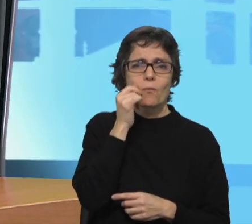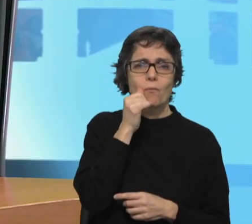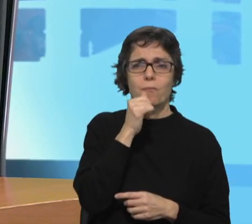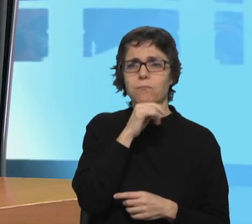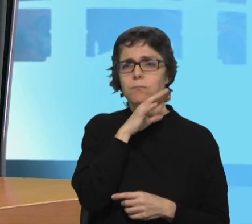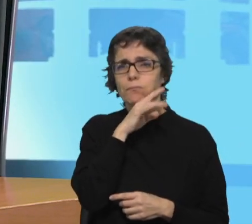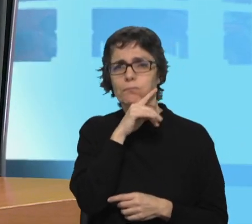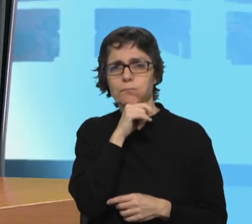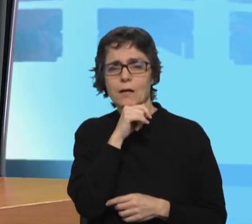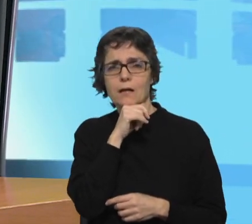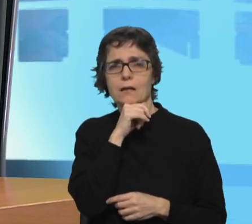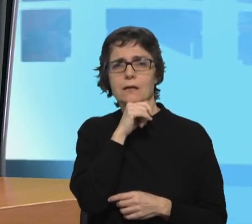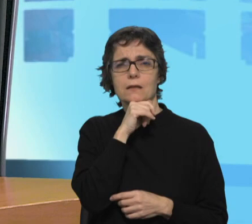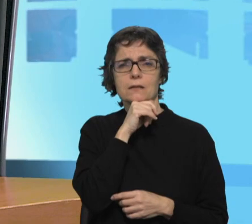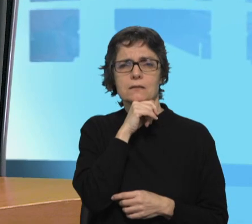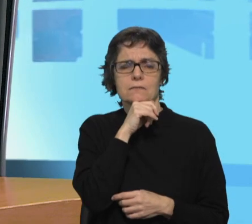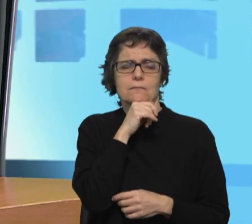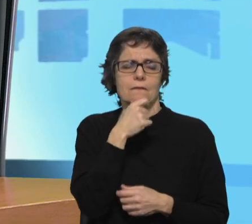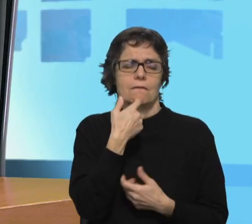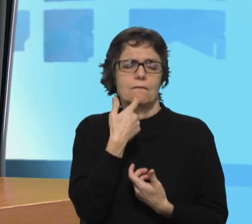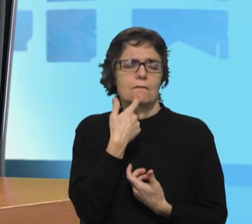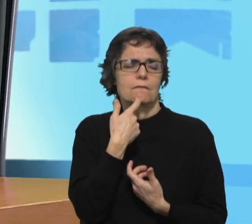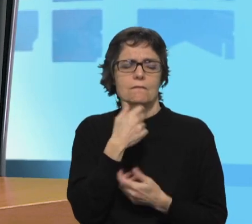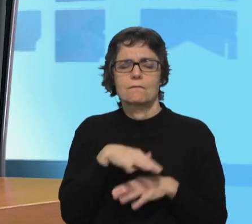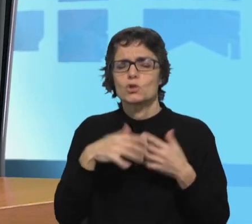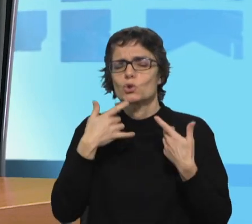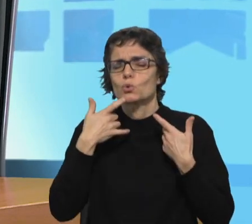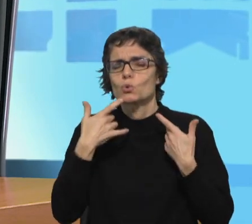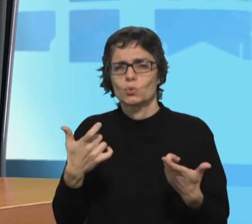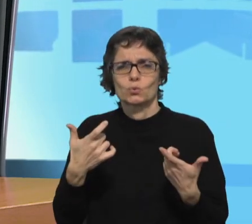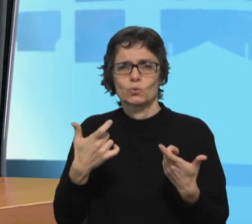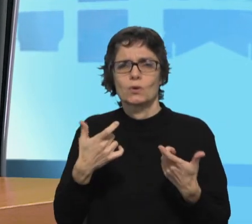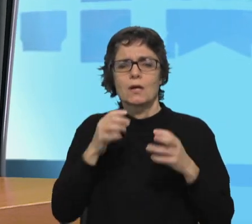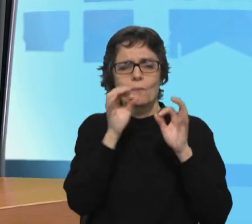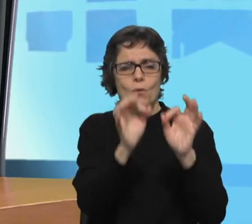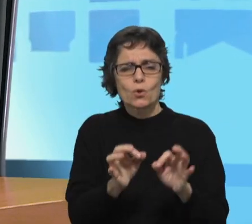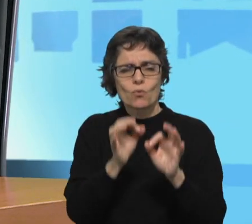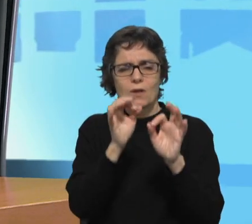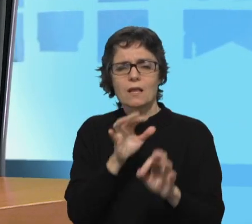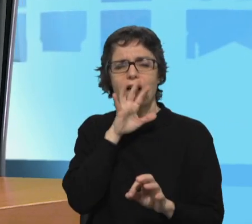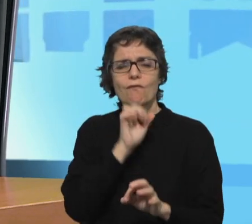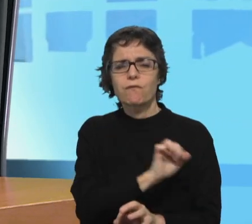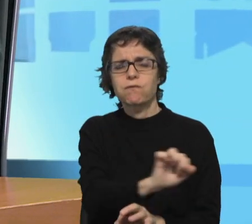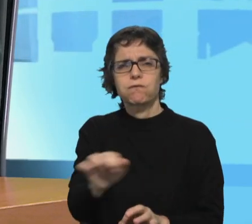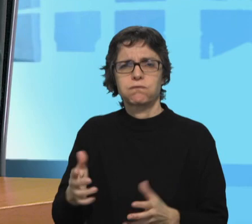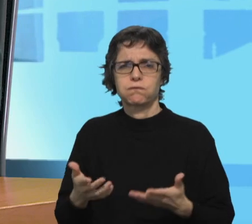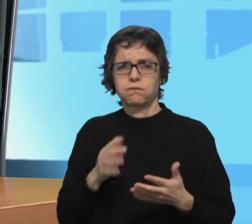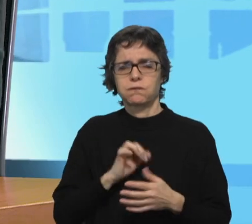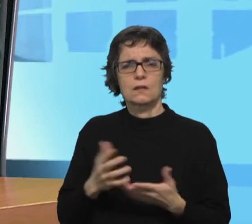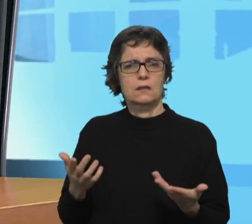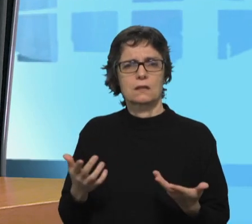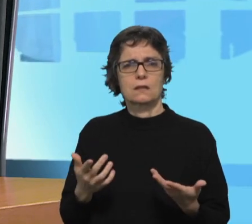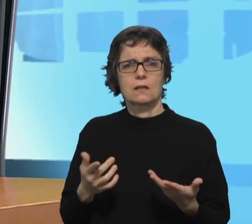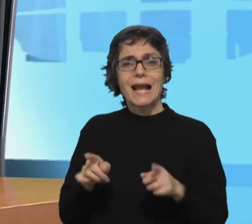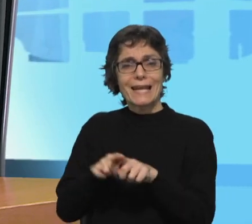entregam-se, matam-se e esfolam-se para dar boa vida aos filhos. Não é? Os bons irmãos matam-se e